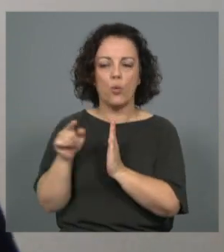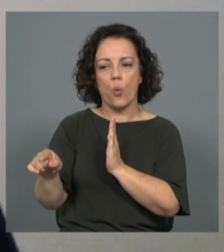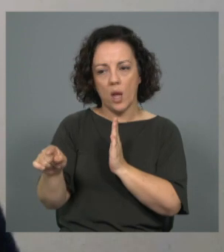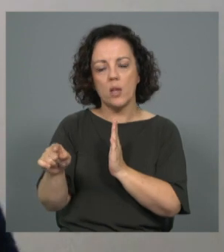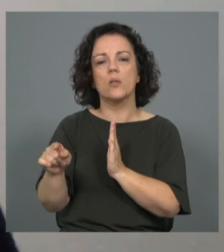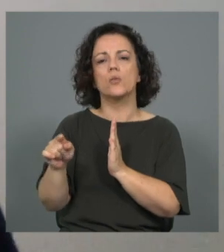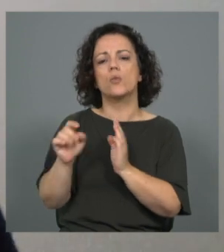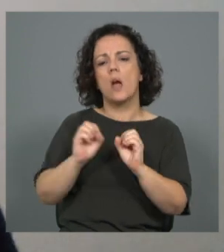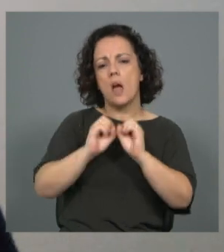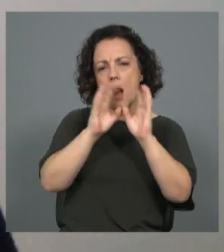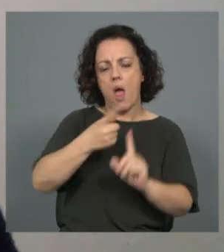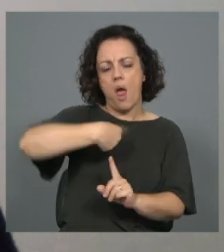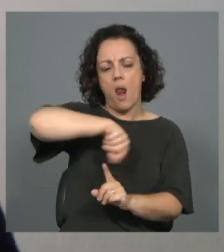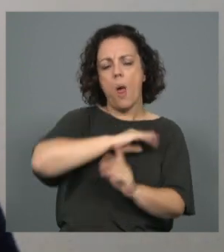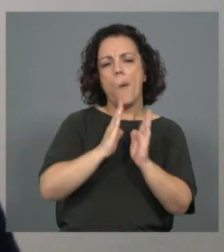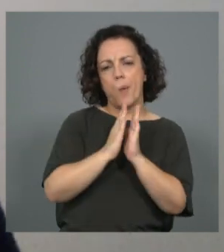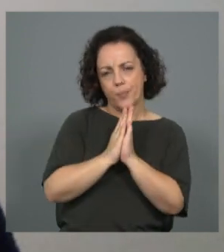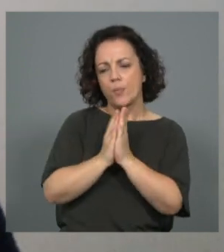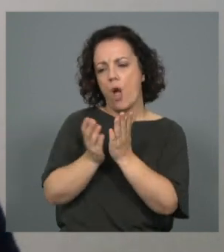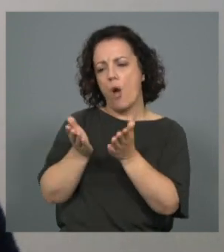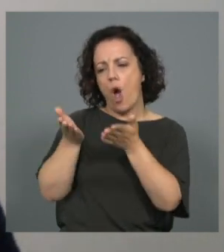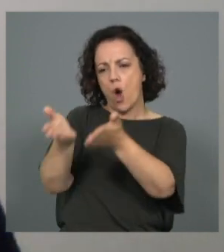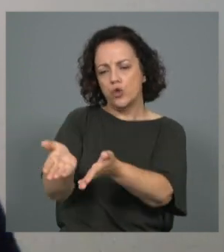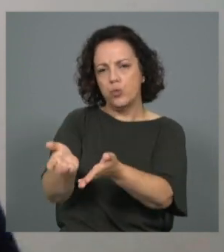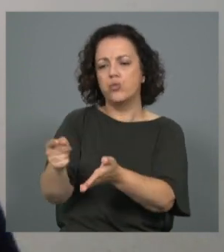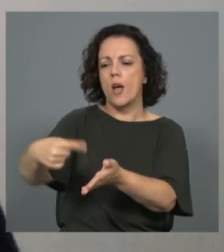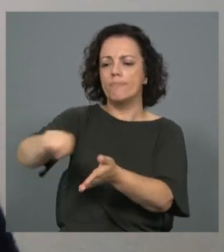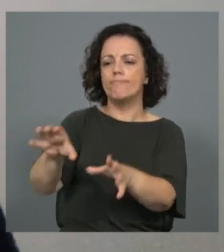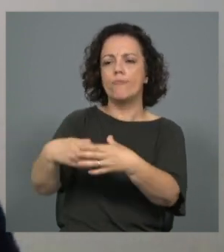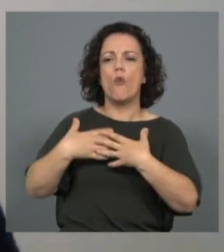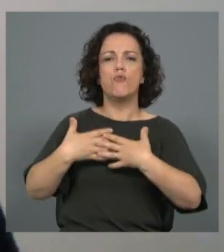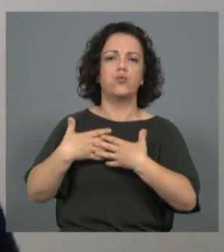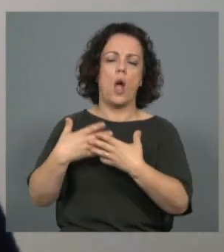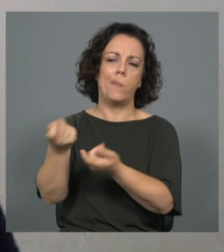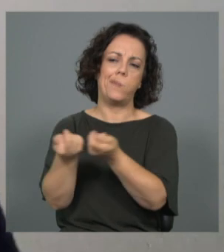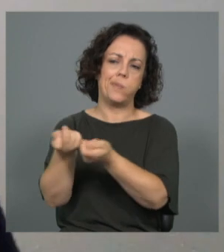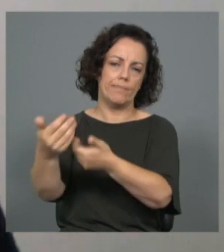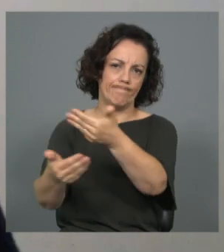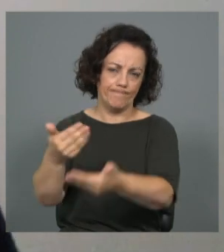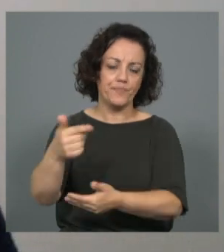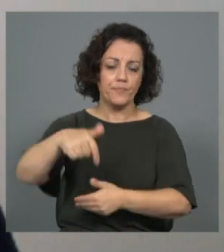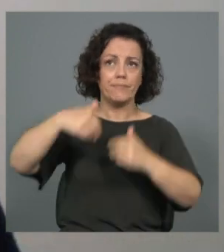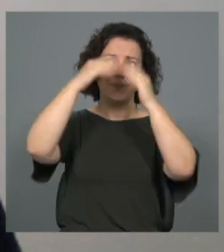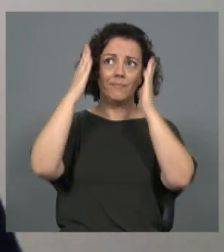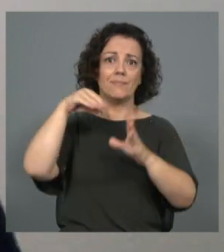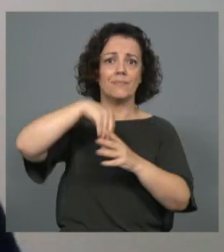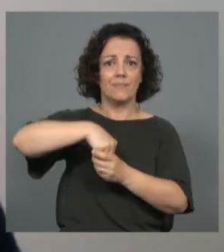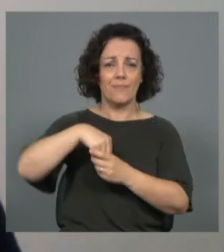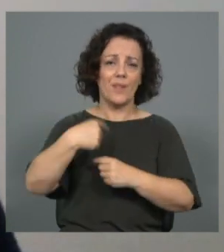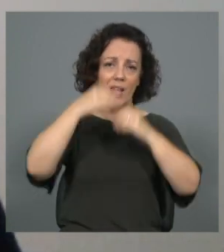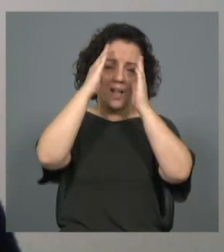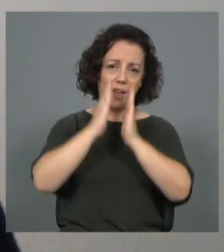dirigidos pela comunidade religiosa que temos a alegria de ter no nosso convento, as Irmãs do Bom Pastor,